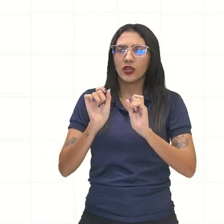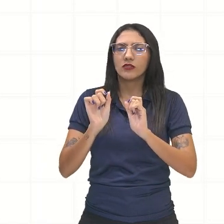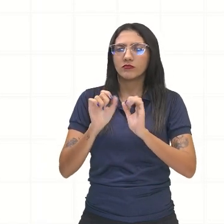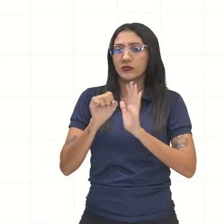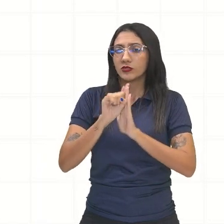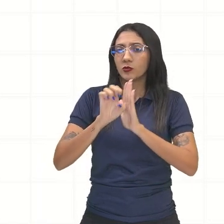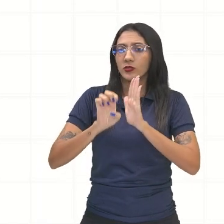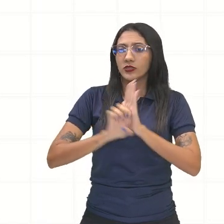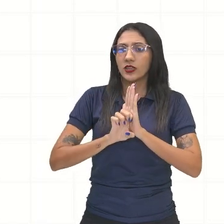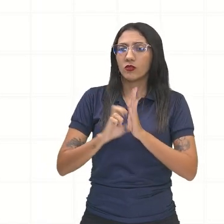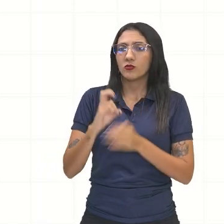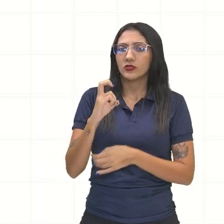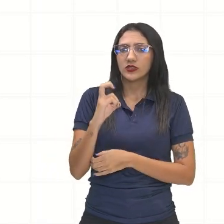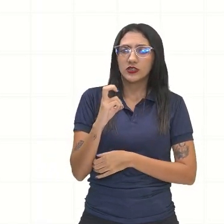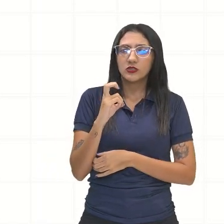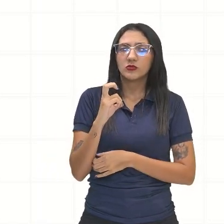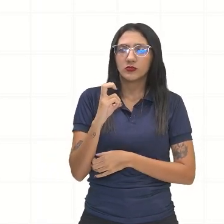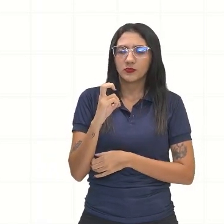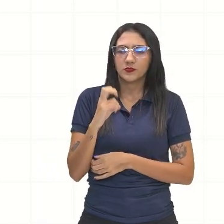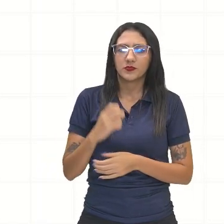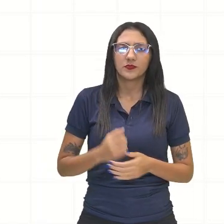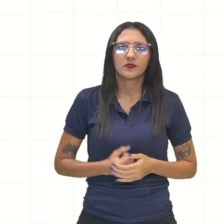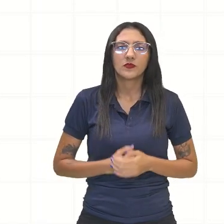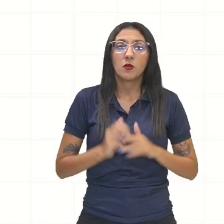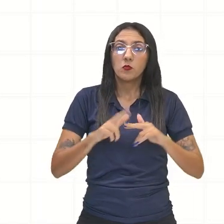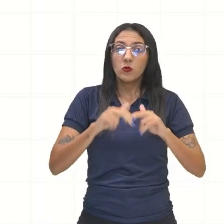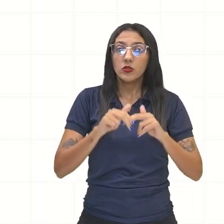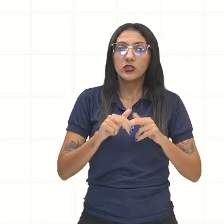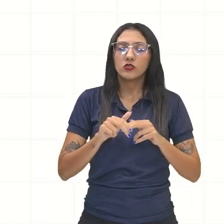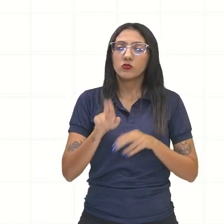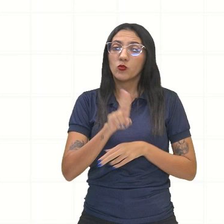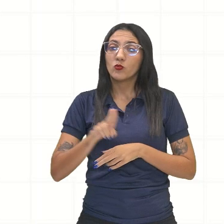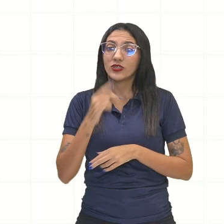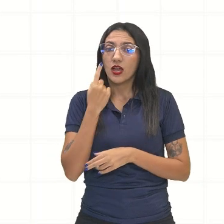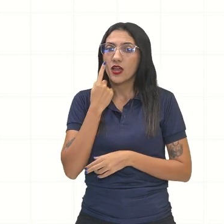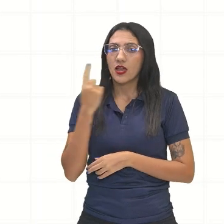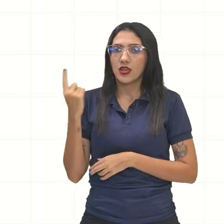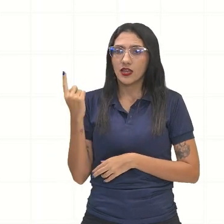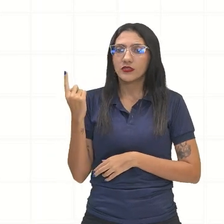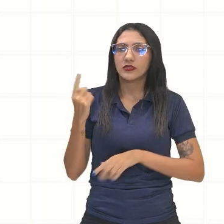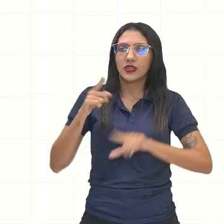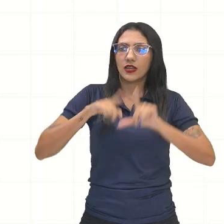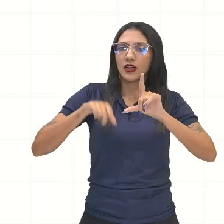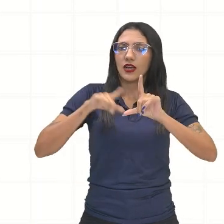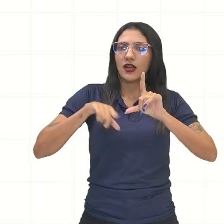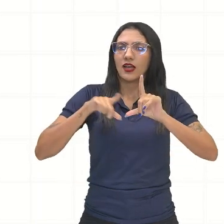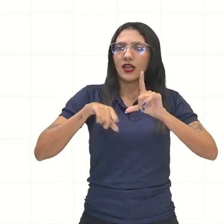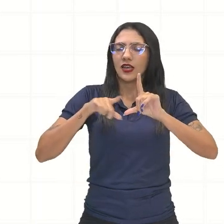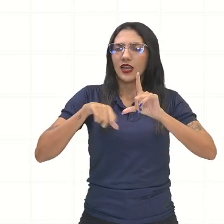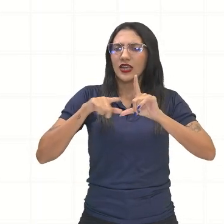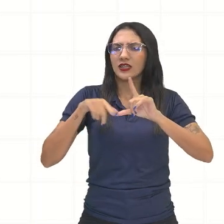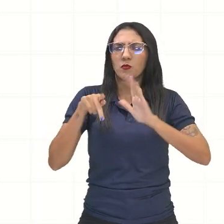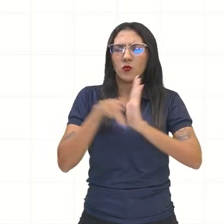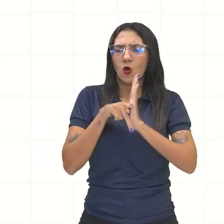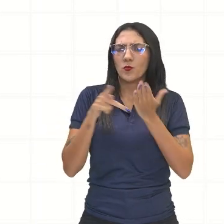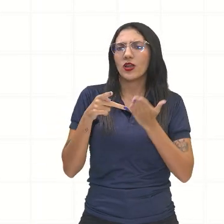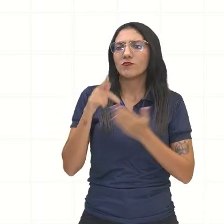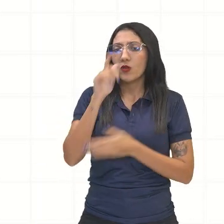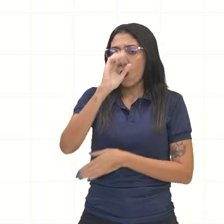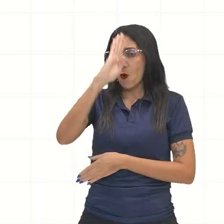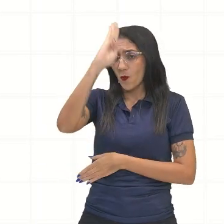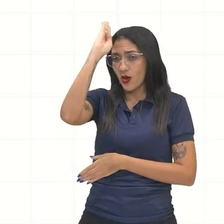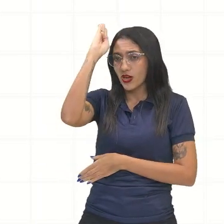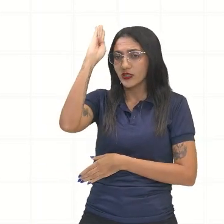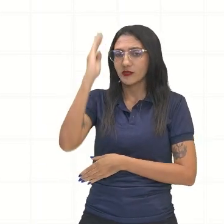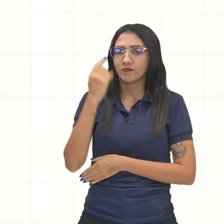na frente. Por isso, a importância, então, olha só, séculos sempre em números romanos, tá?